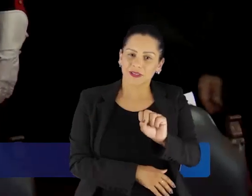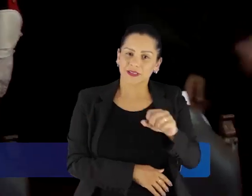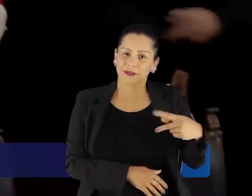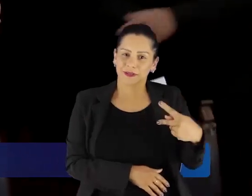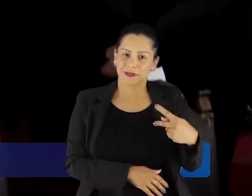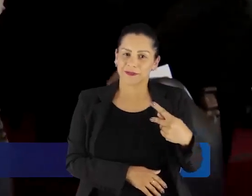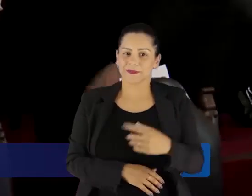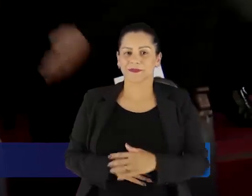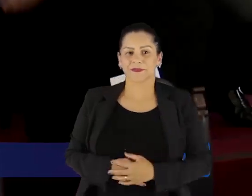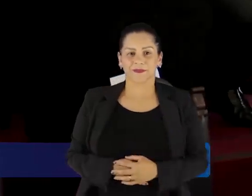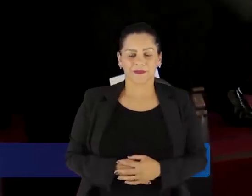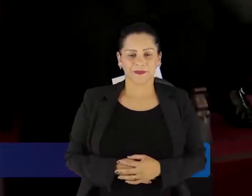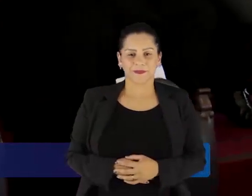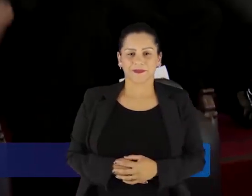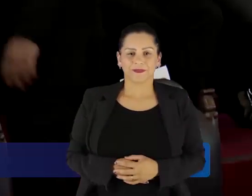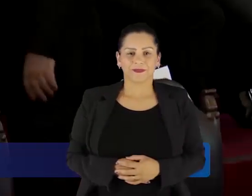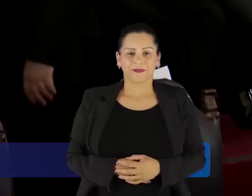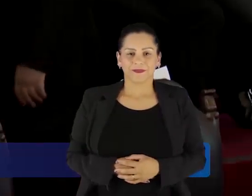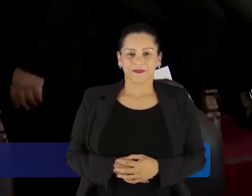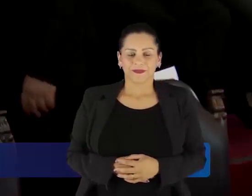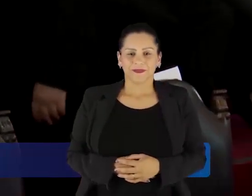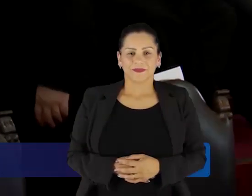E aí